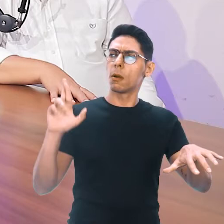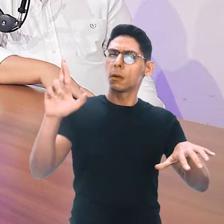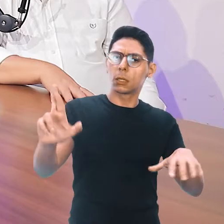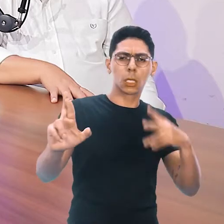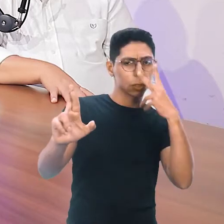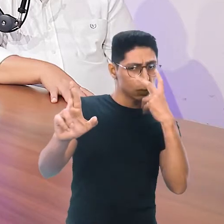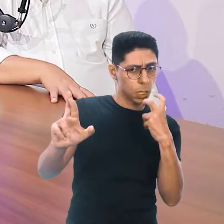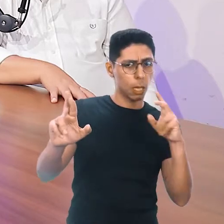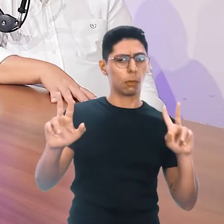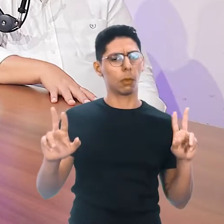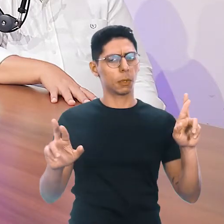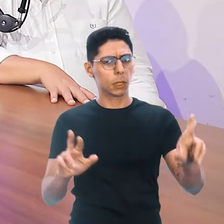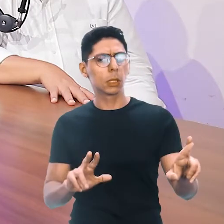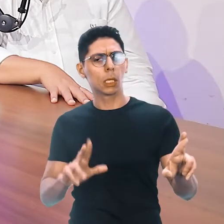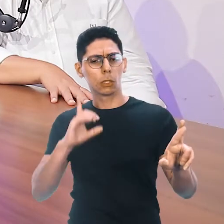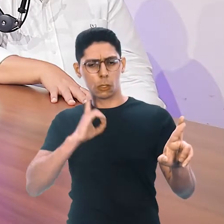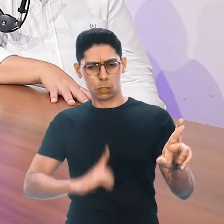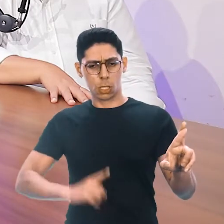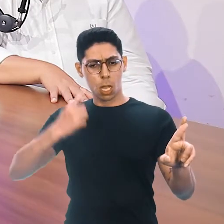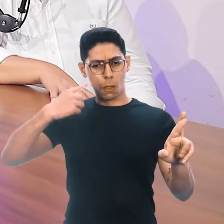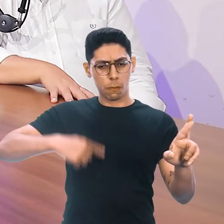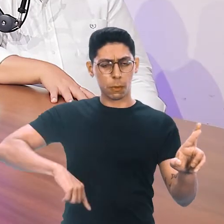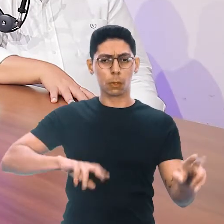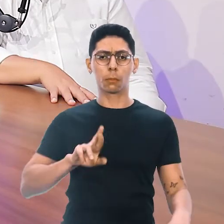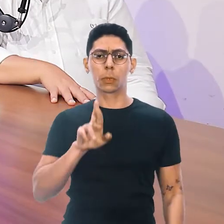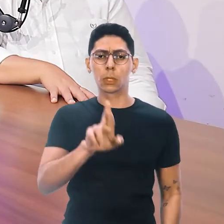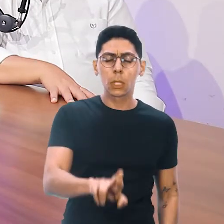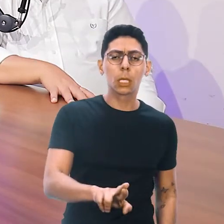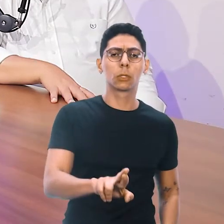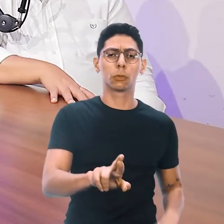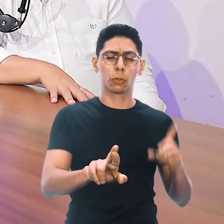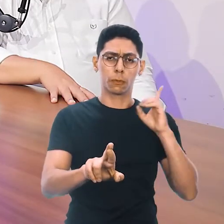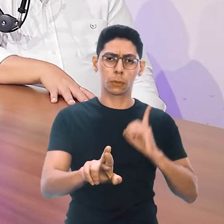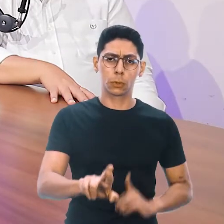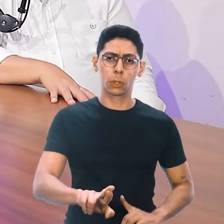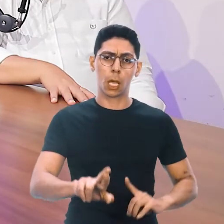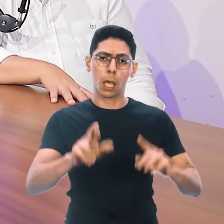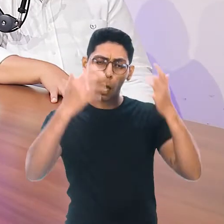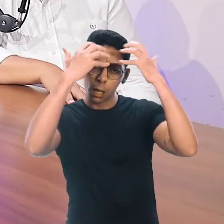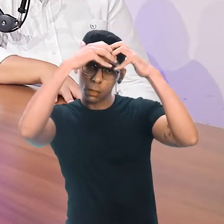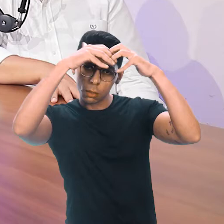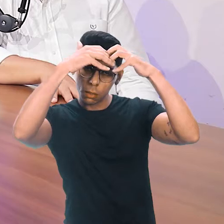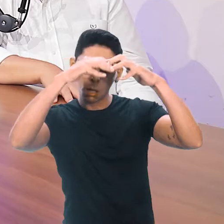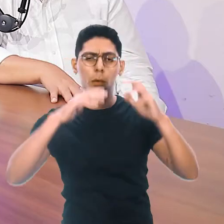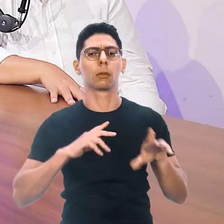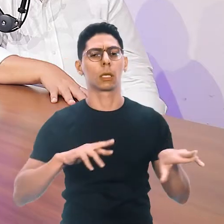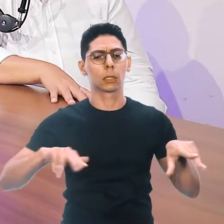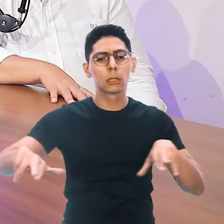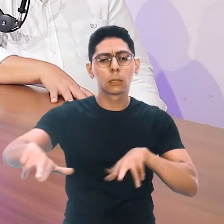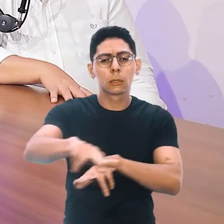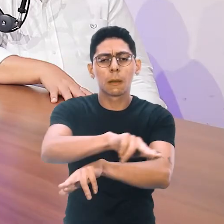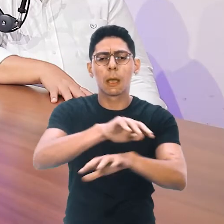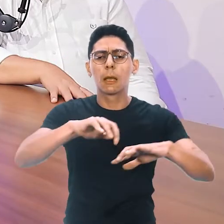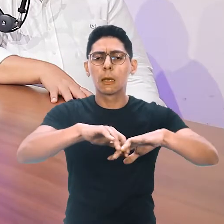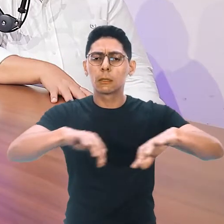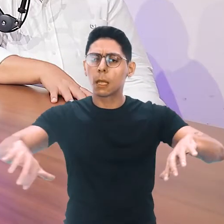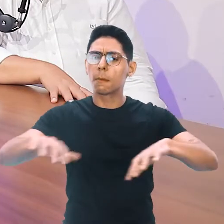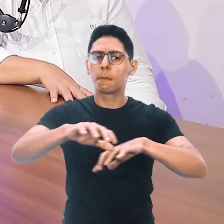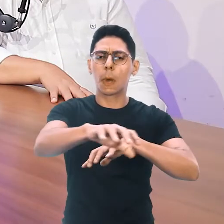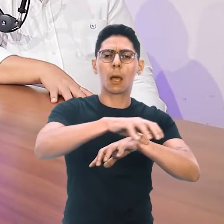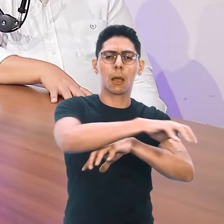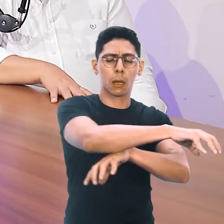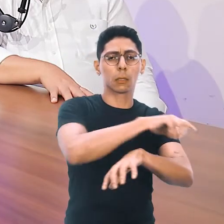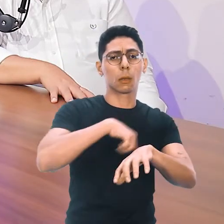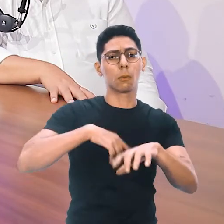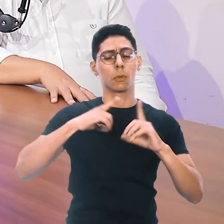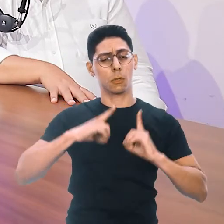do deficiente físico, o representante do deficiente intelectual, né? Tem essa divisão por deficiência, né? O que eu